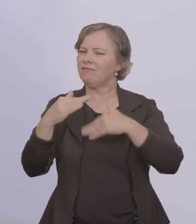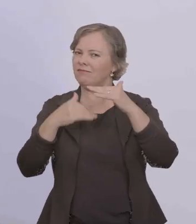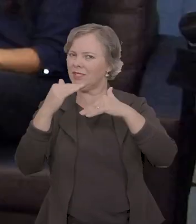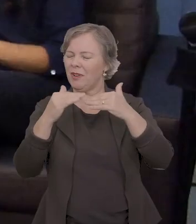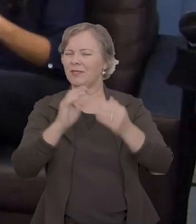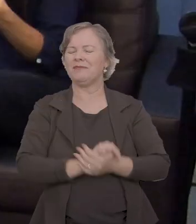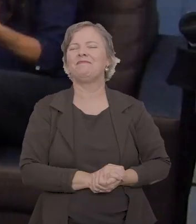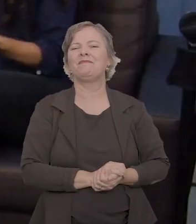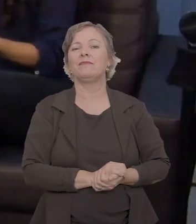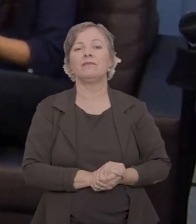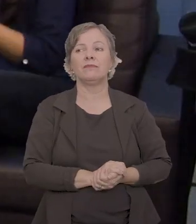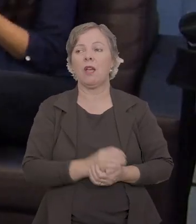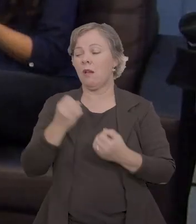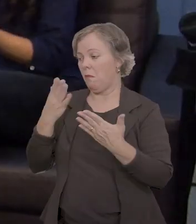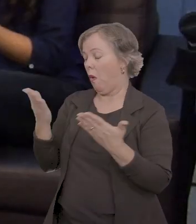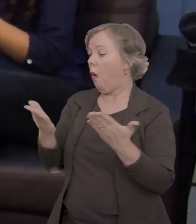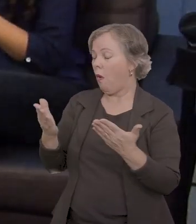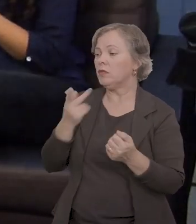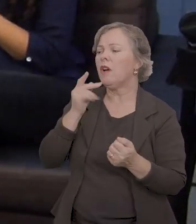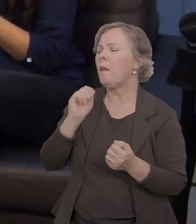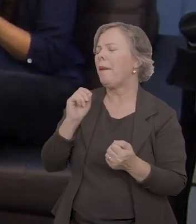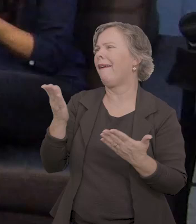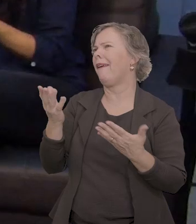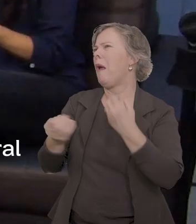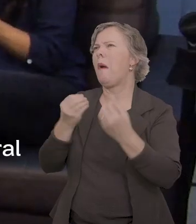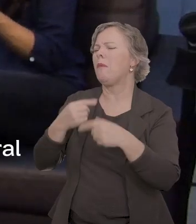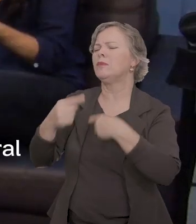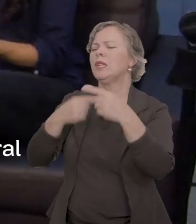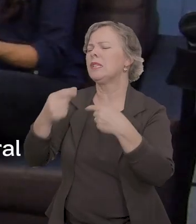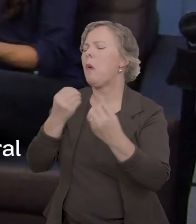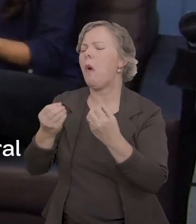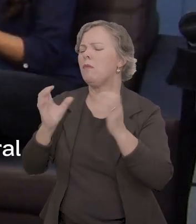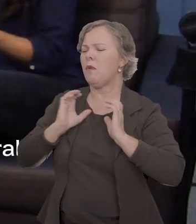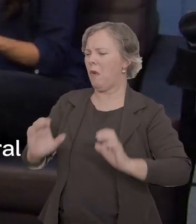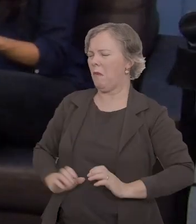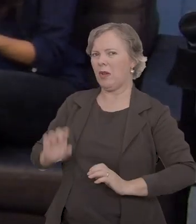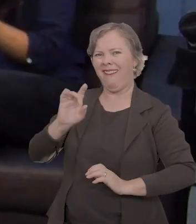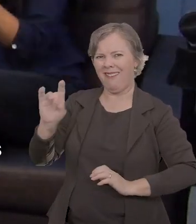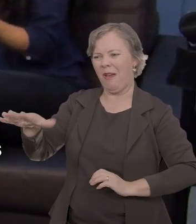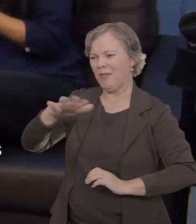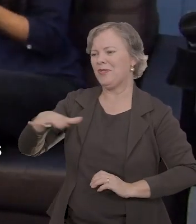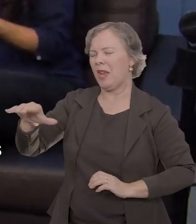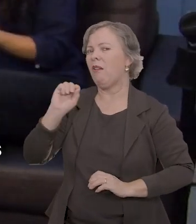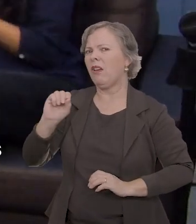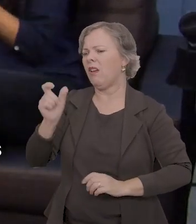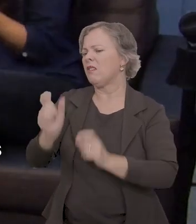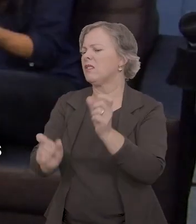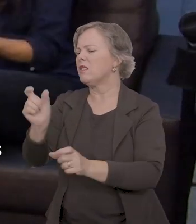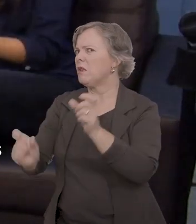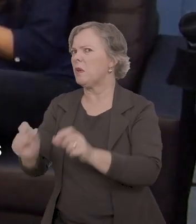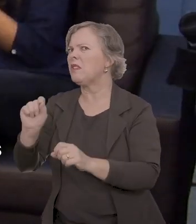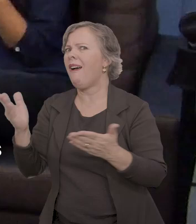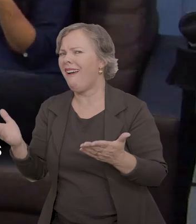empresa. Bom, Guilherme, hoje a gente fala muito essa questão de como cada geração se comporta de uma forma geral e quem são essas pessoas